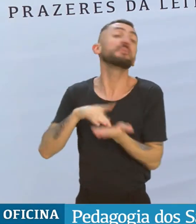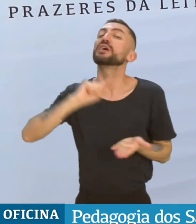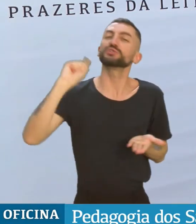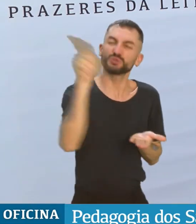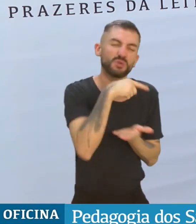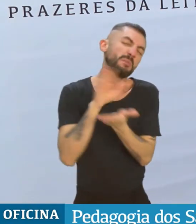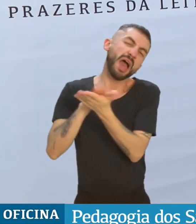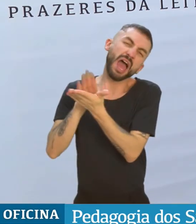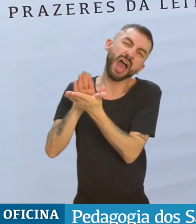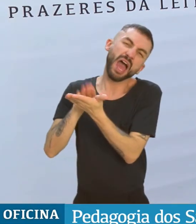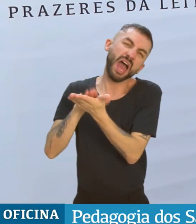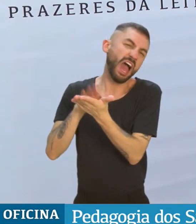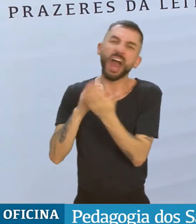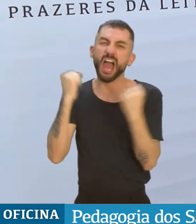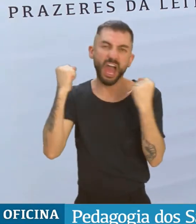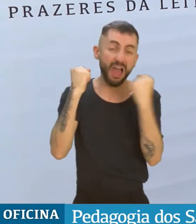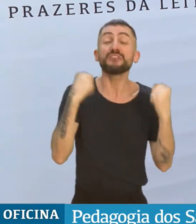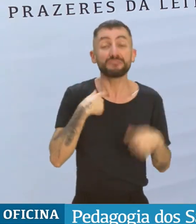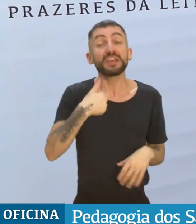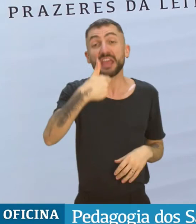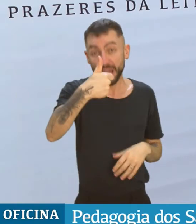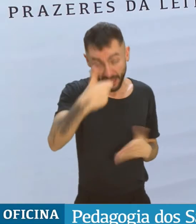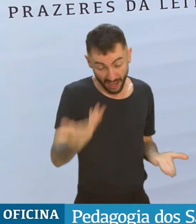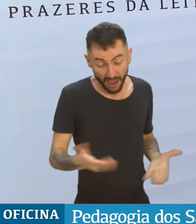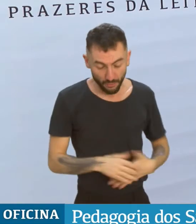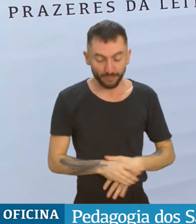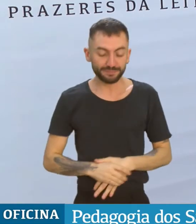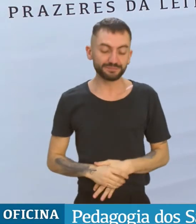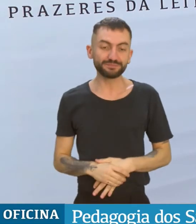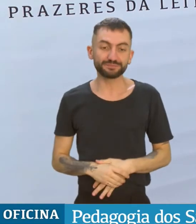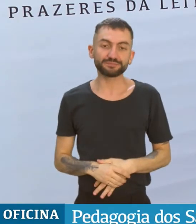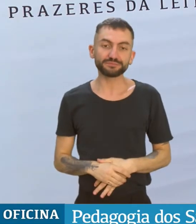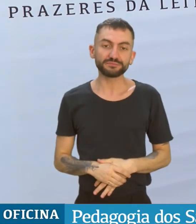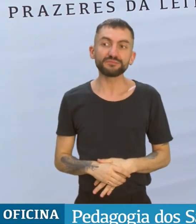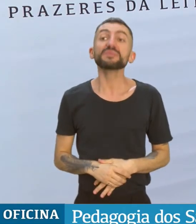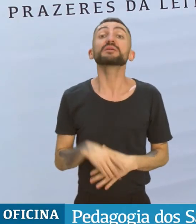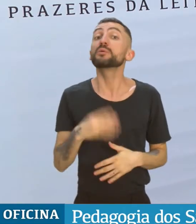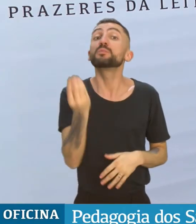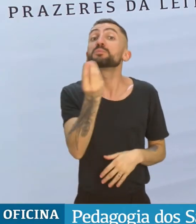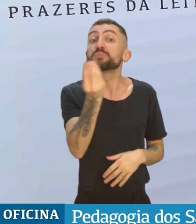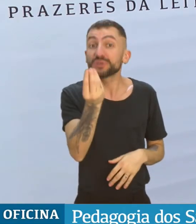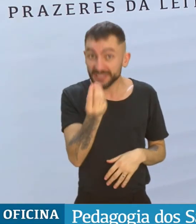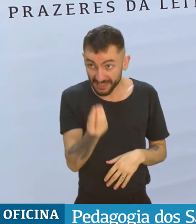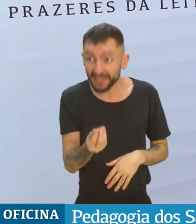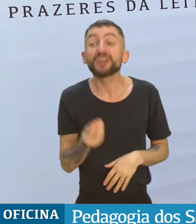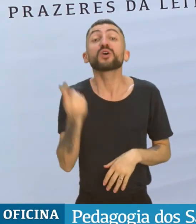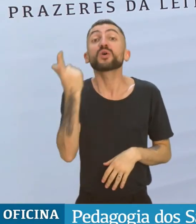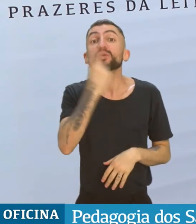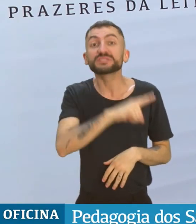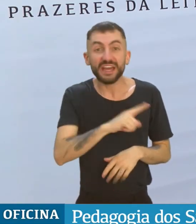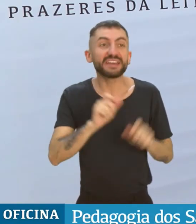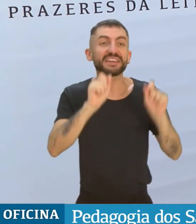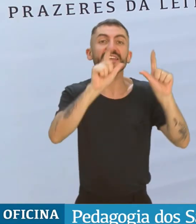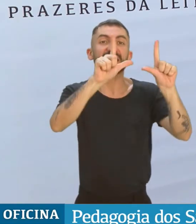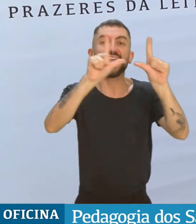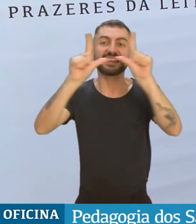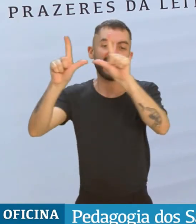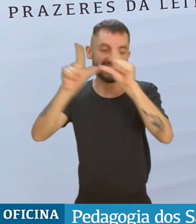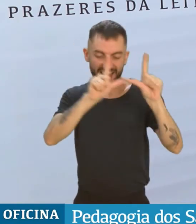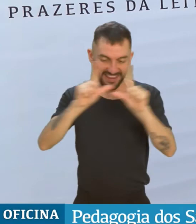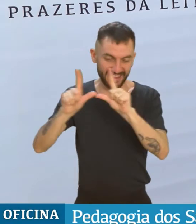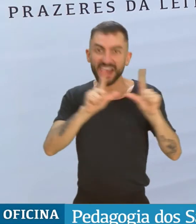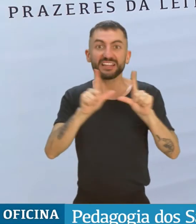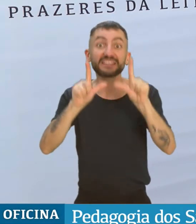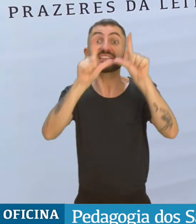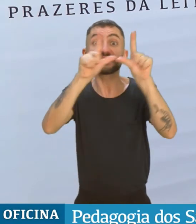bate palma, fica uma coisa bem legal durante a apresentação, porque a gente vê as trocas de telas